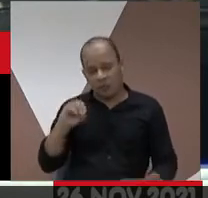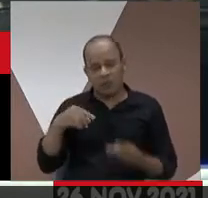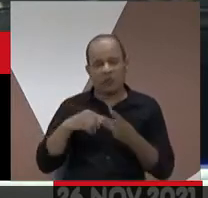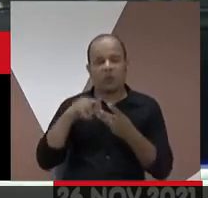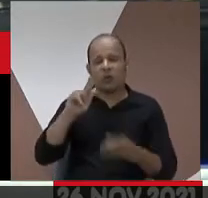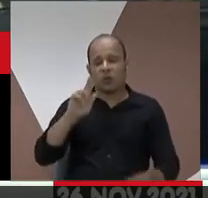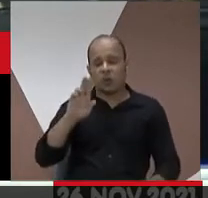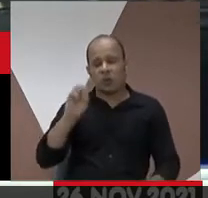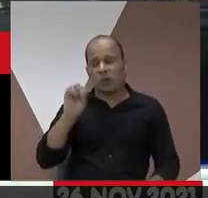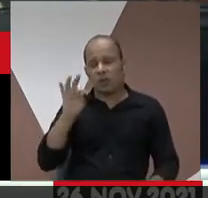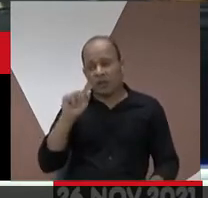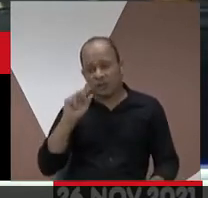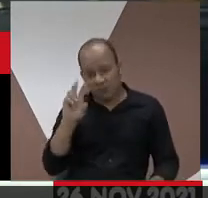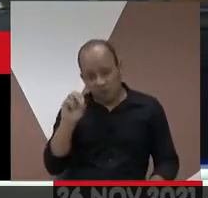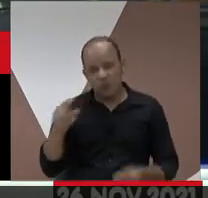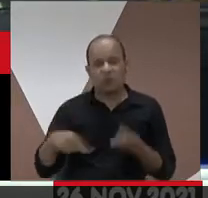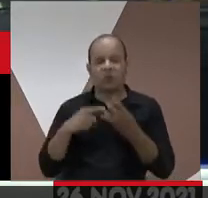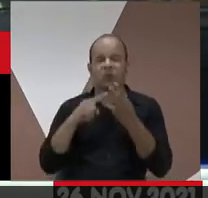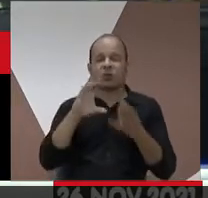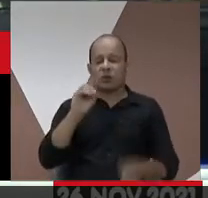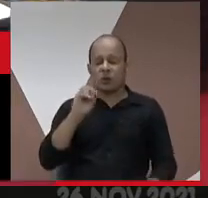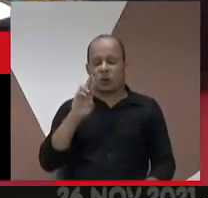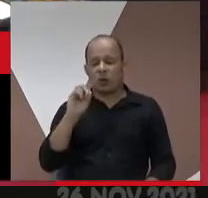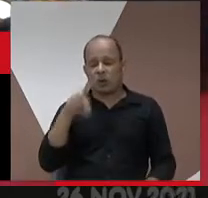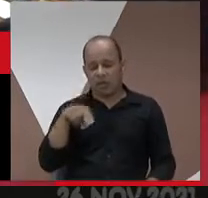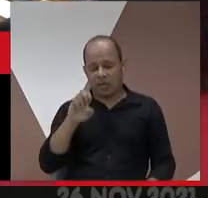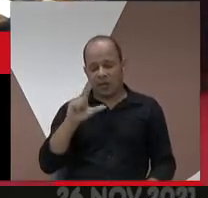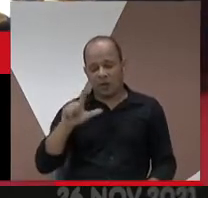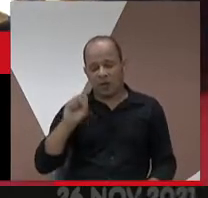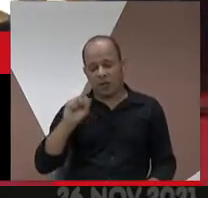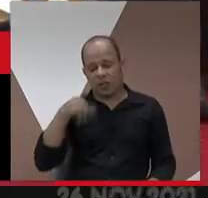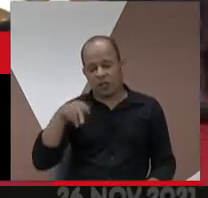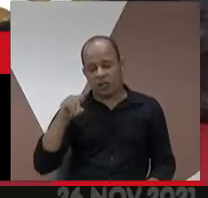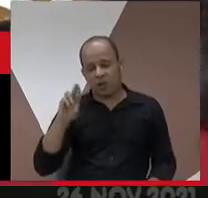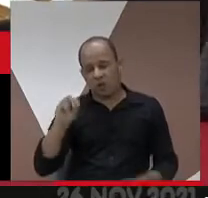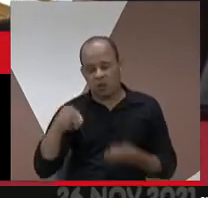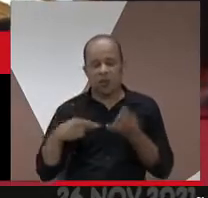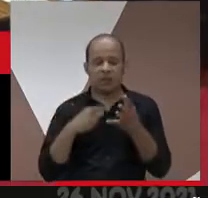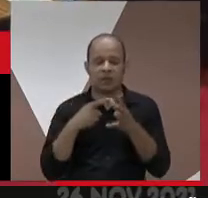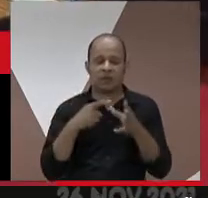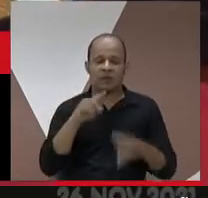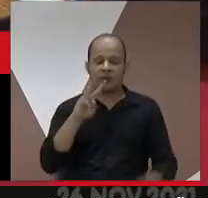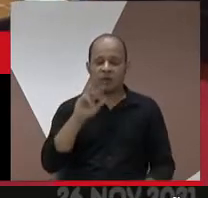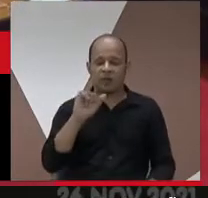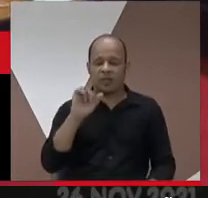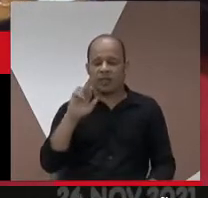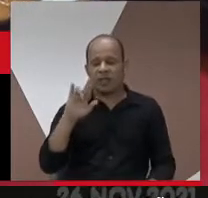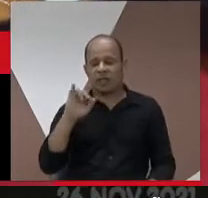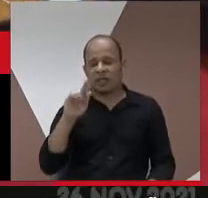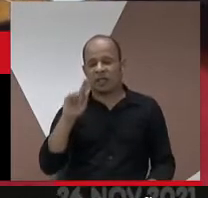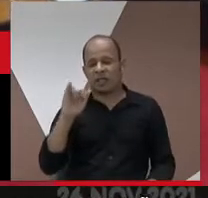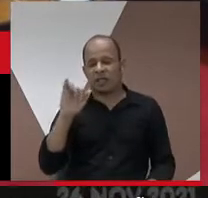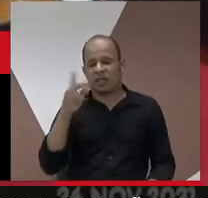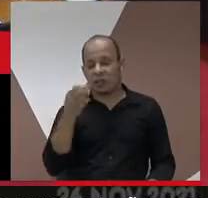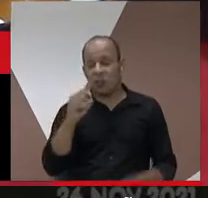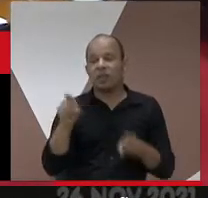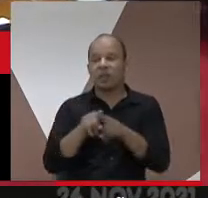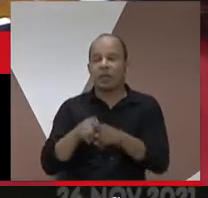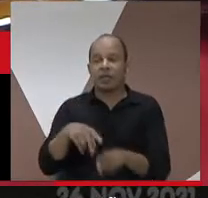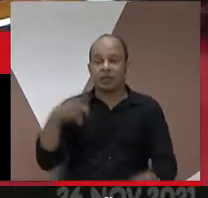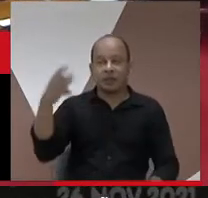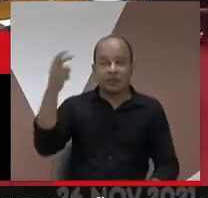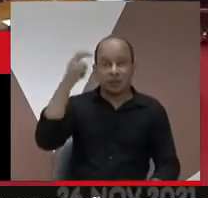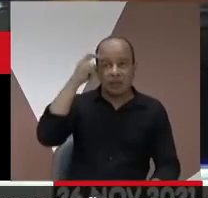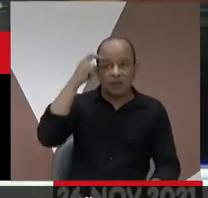Mitre, deputado Coronel Sandro, deputado Virgílio Guimarães e deputado Zé Guilherme.